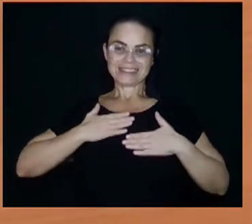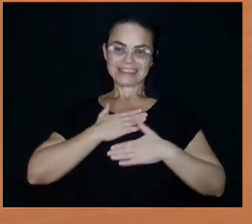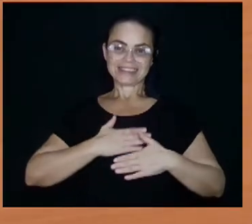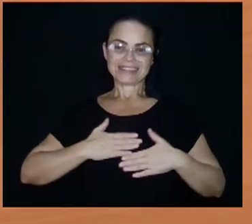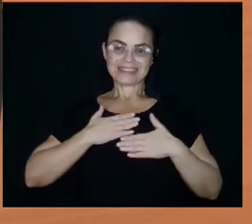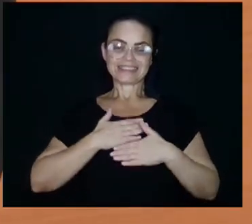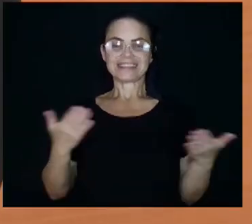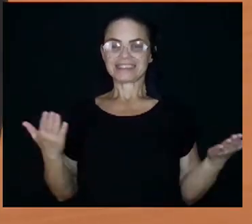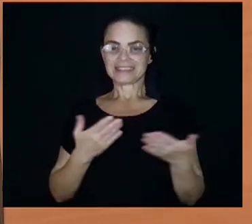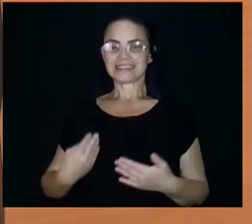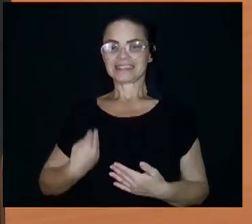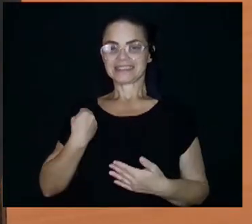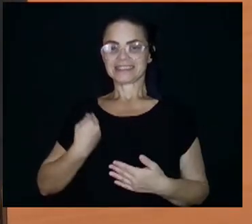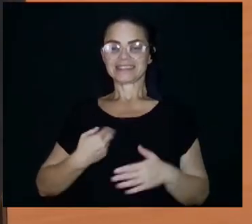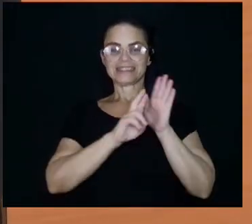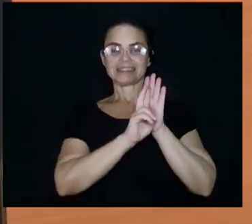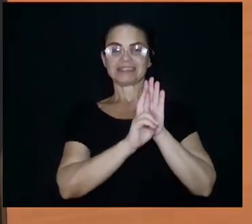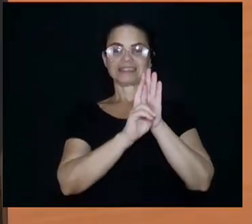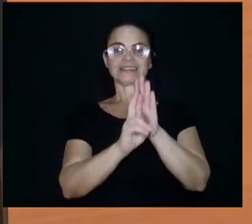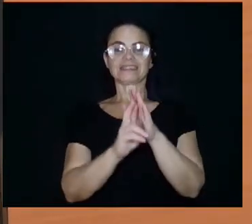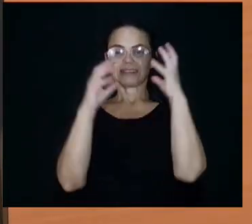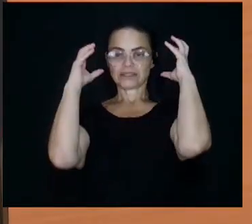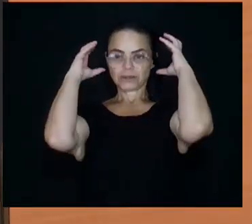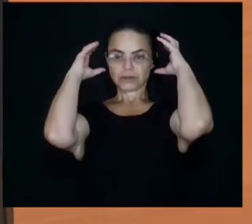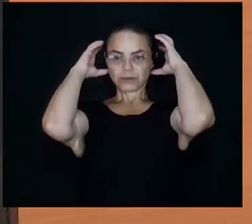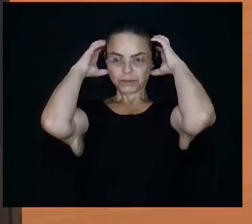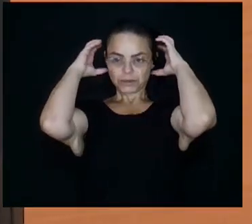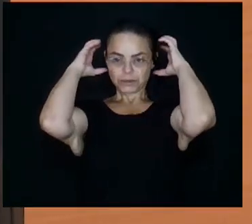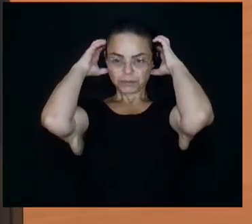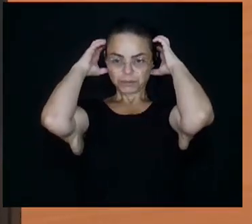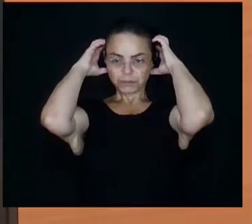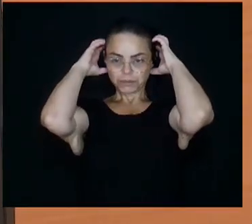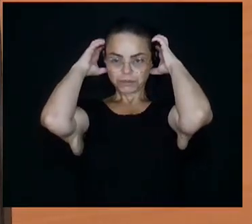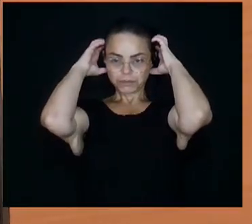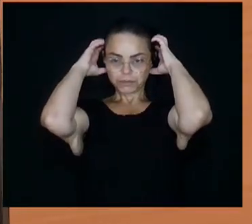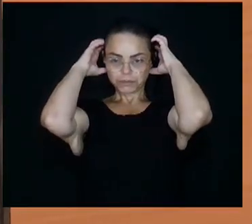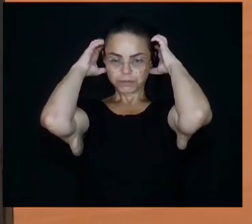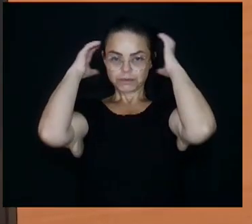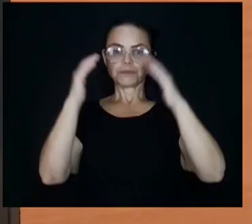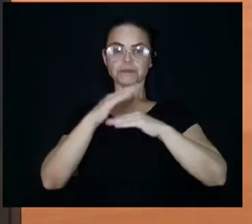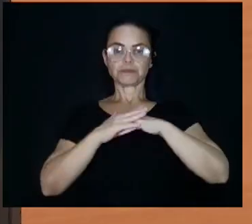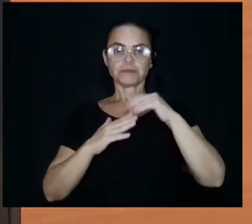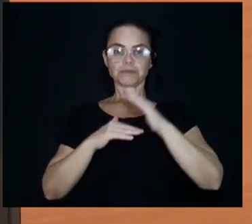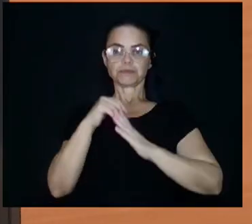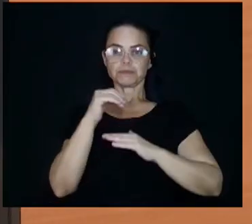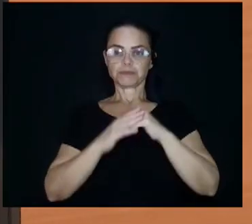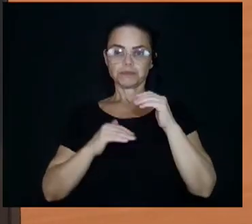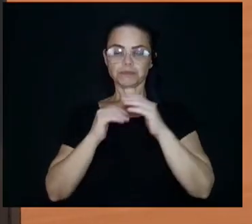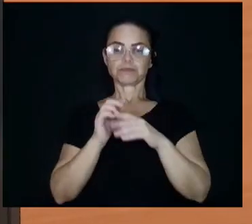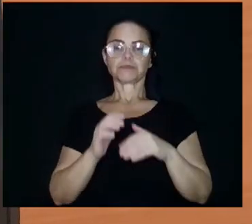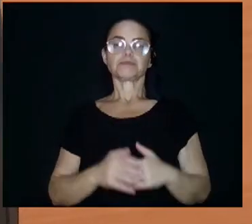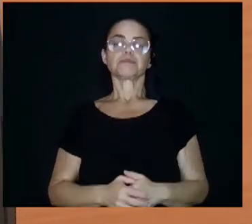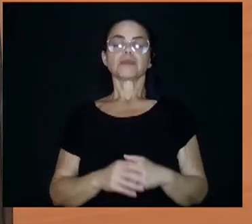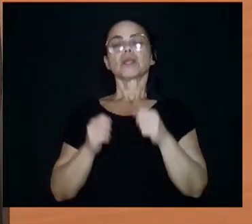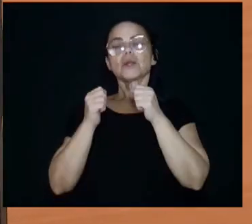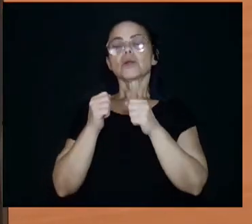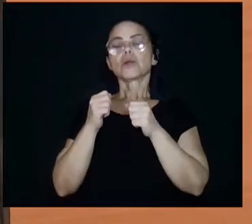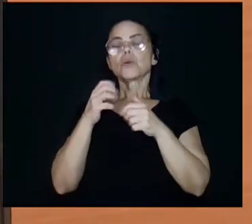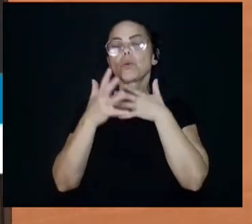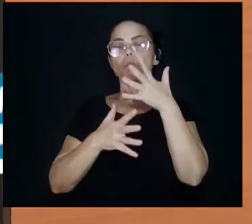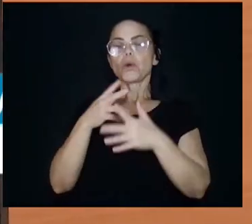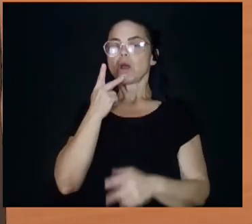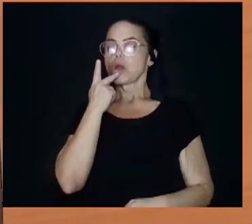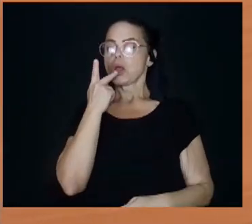de certo modo, a fonoaudiologia, os especialistas na área da fluência da fala, e trazer aqui